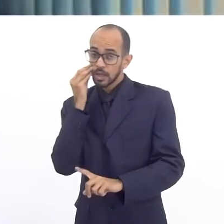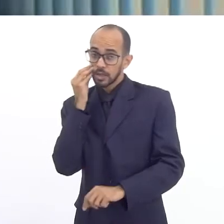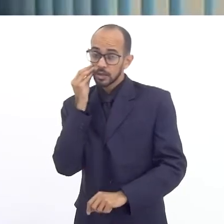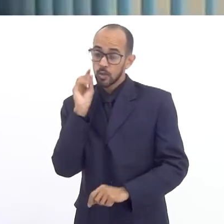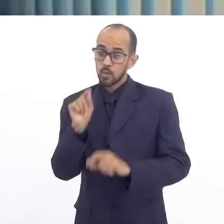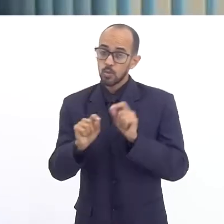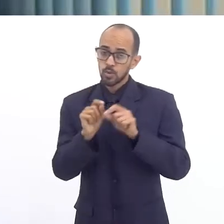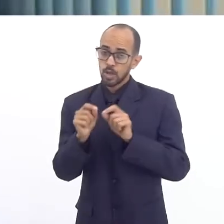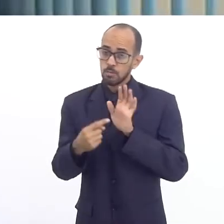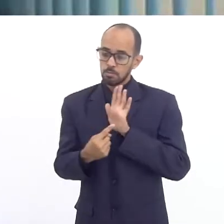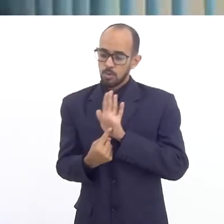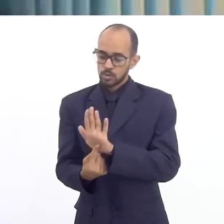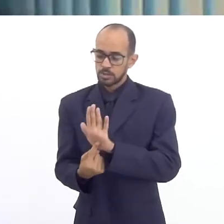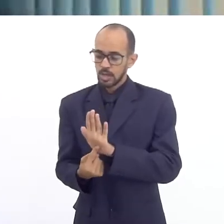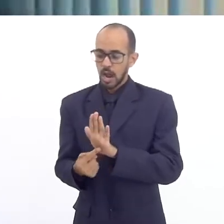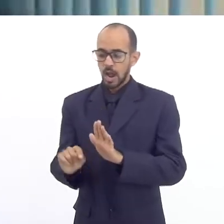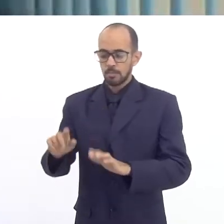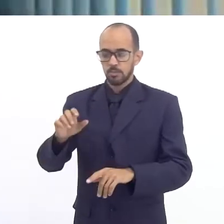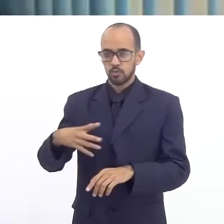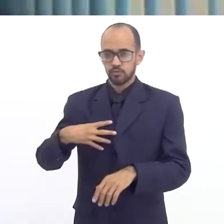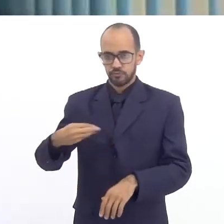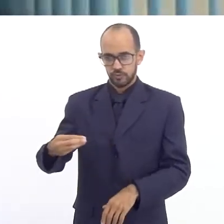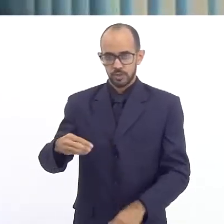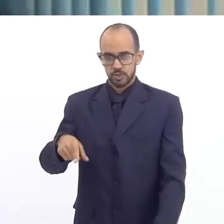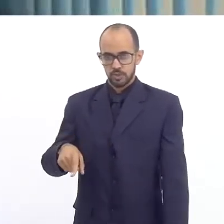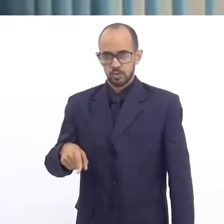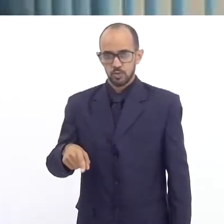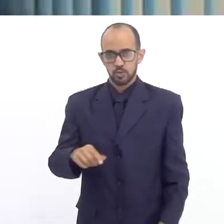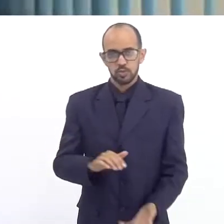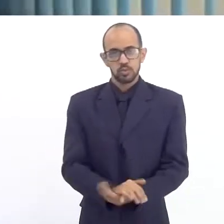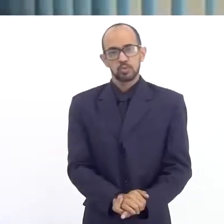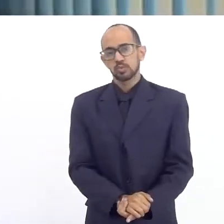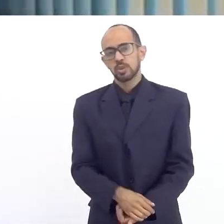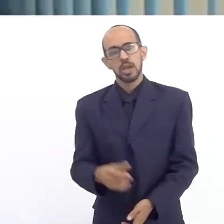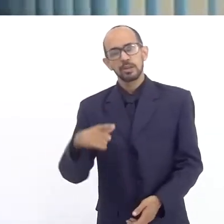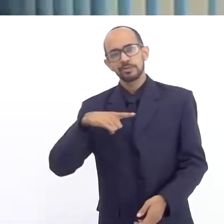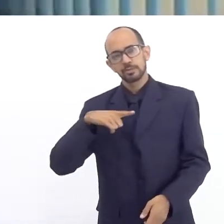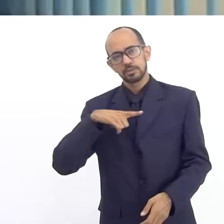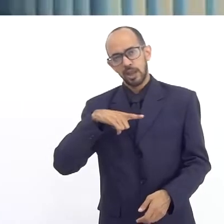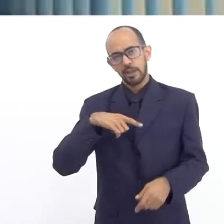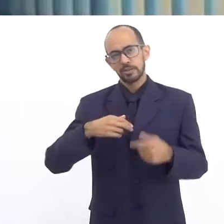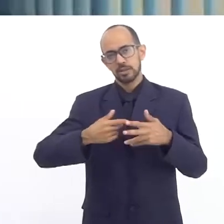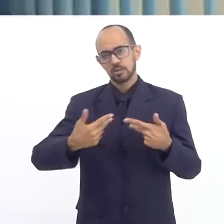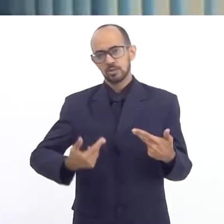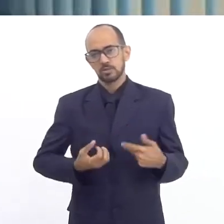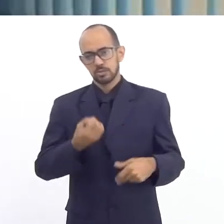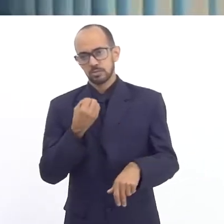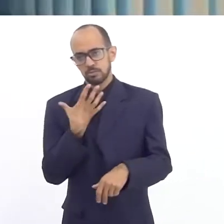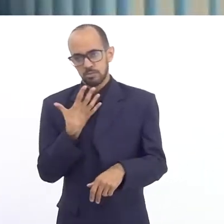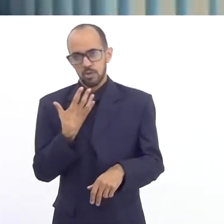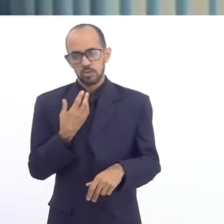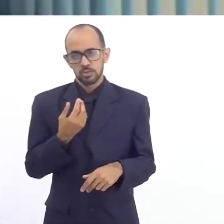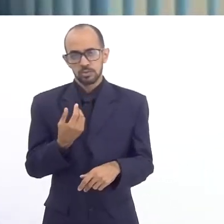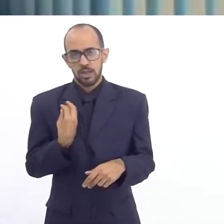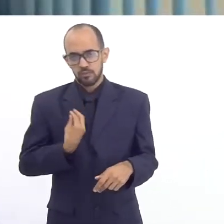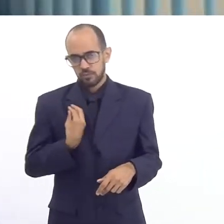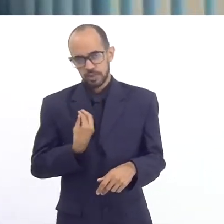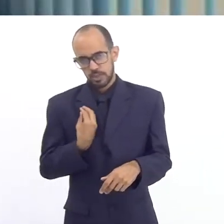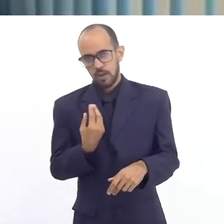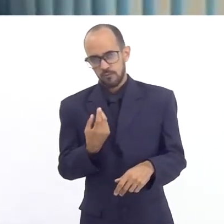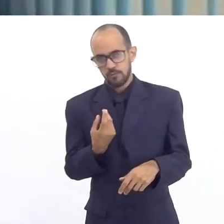geral, tentam mostrar para os filhos que eles estão tendo essas benesses todas da